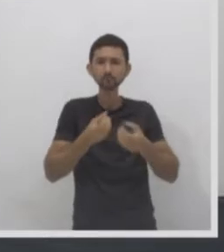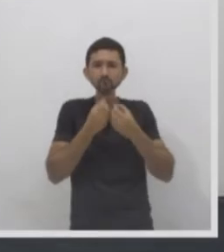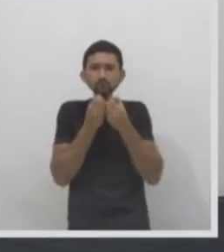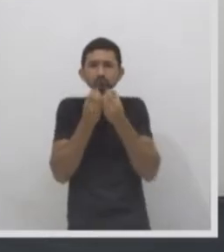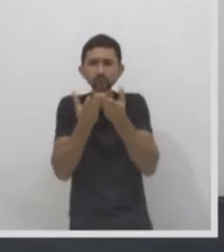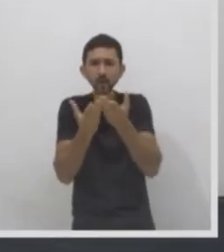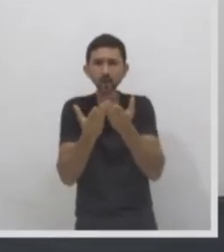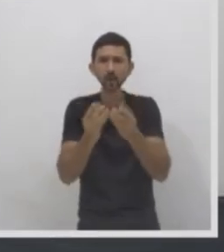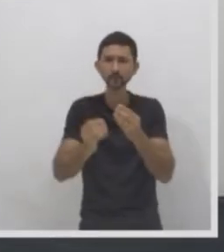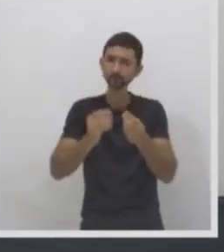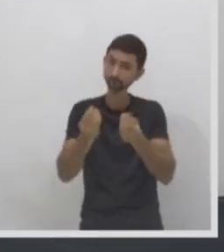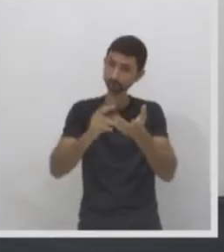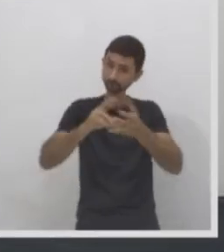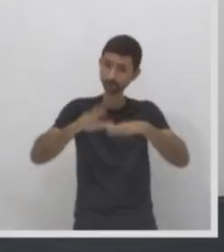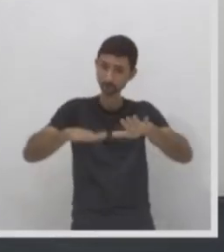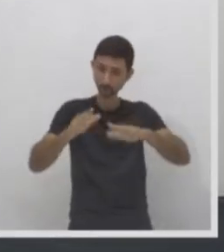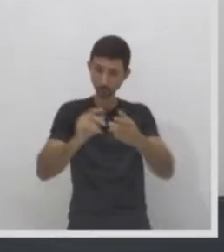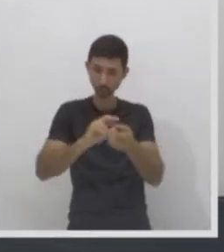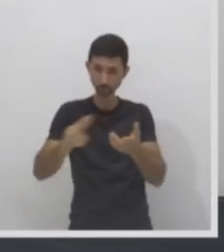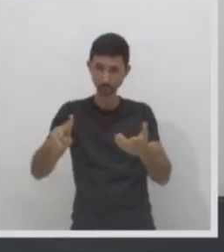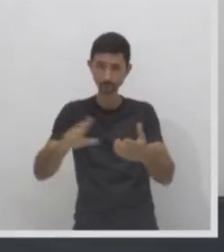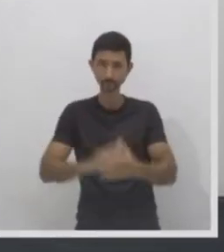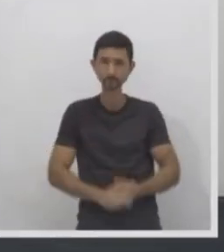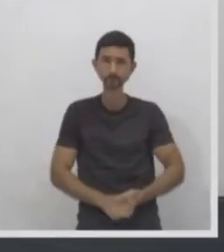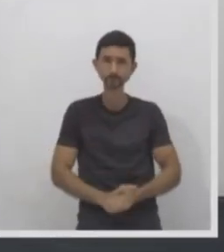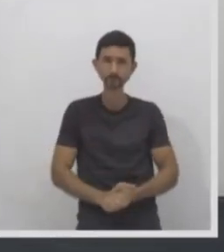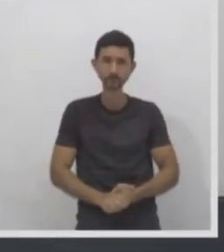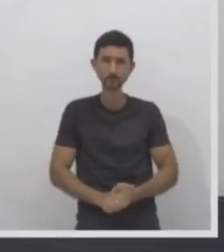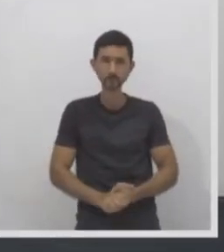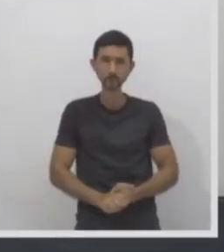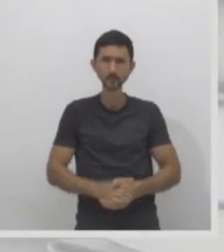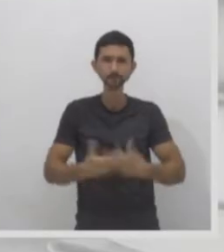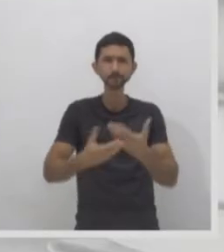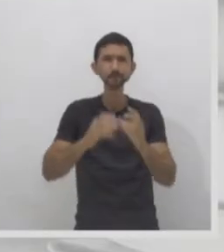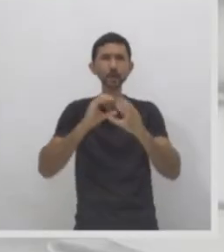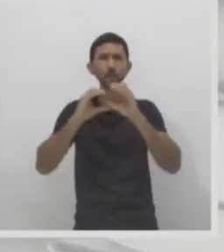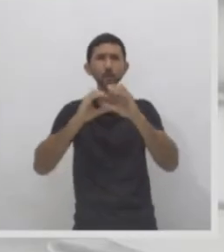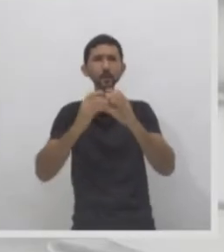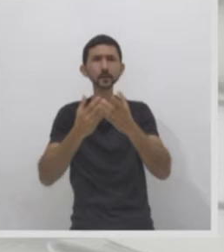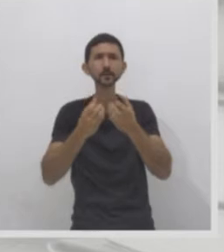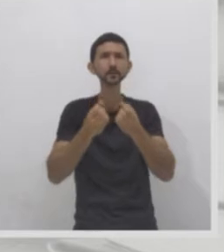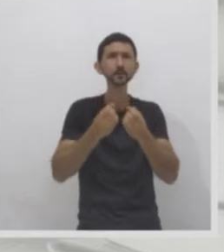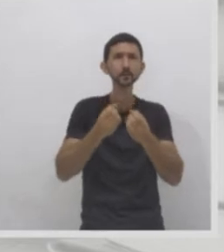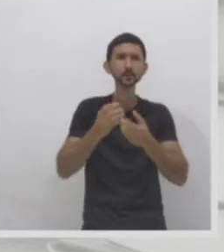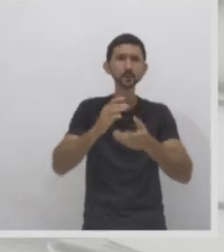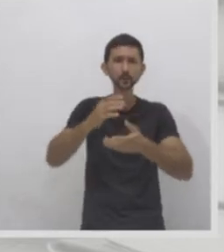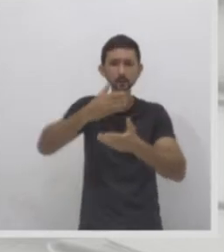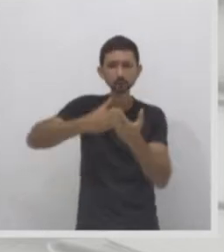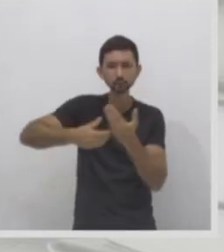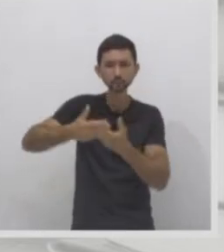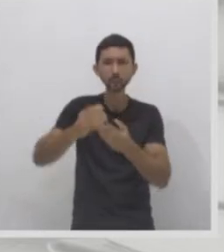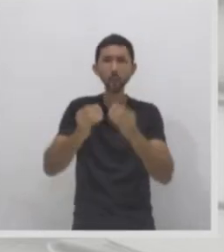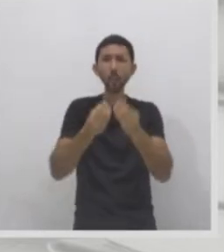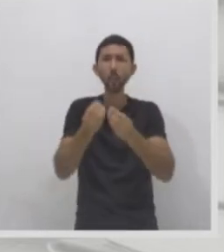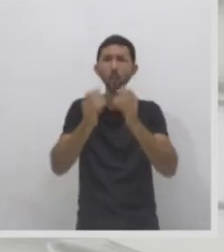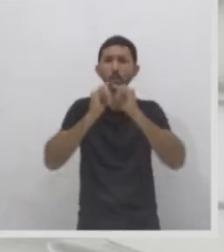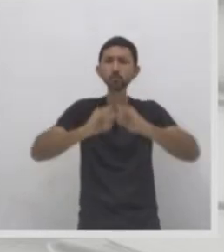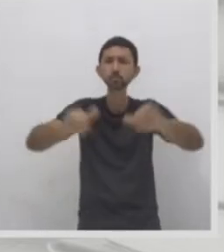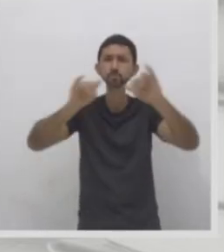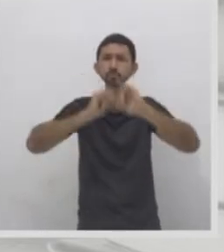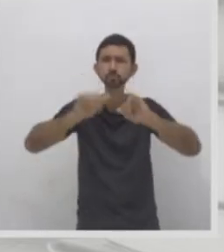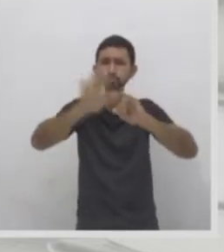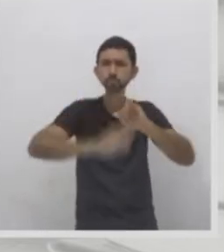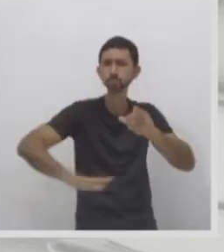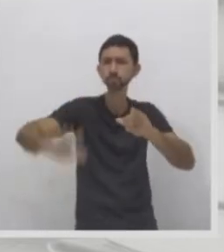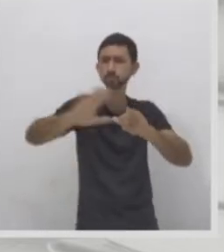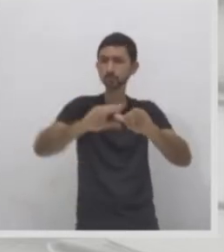você dá e assim por diante. A situação de comunicação e os meios de circulação em que a notícia